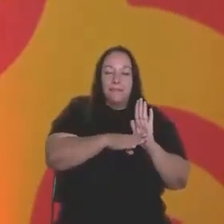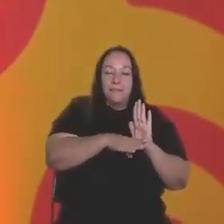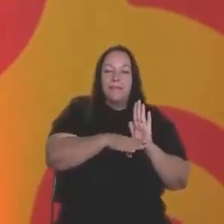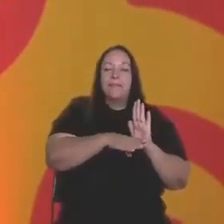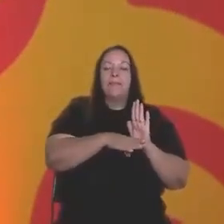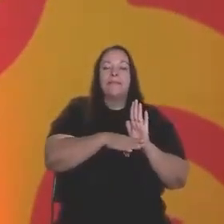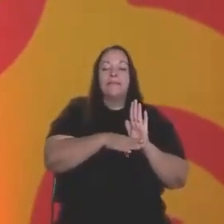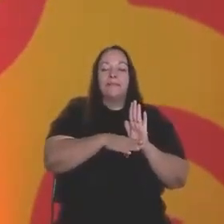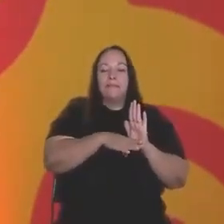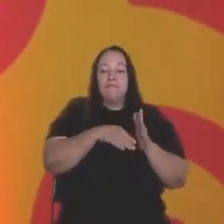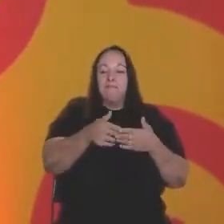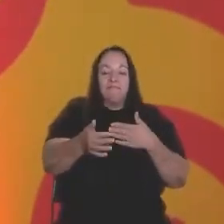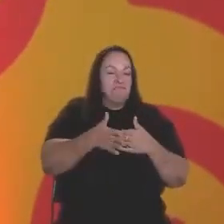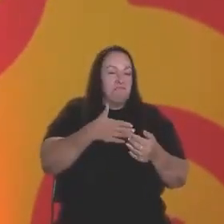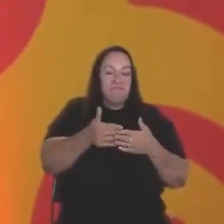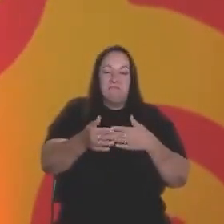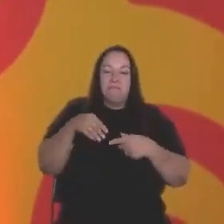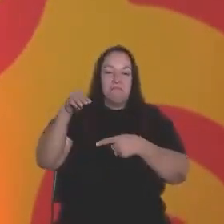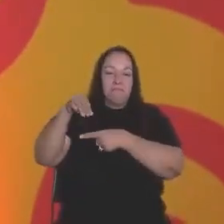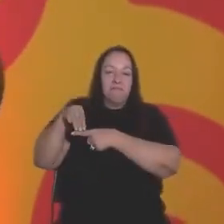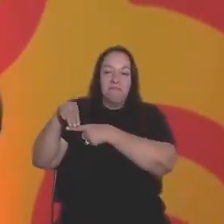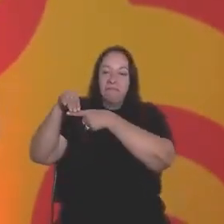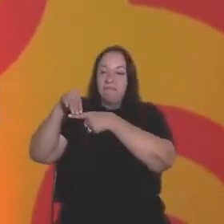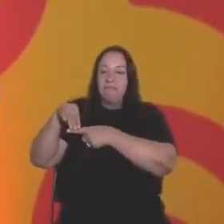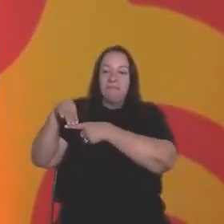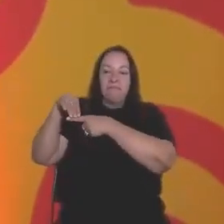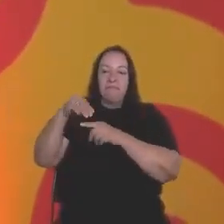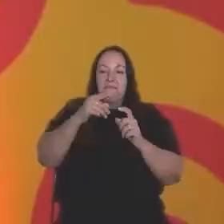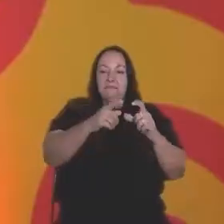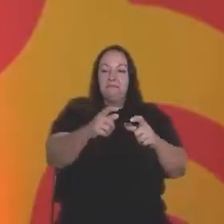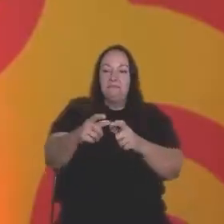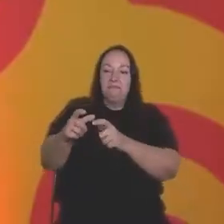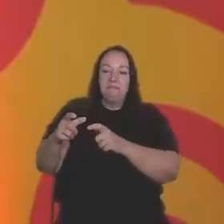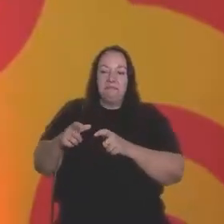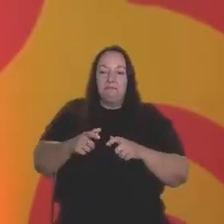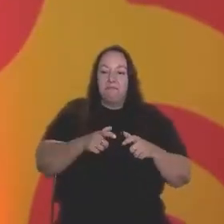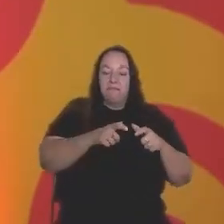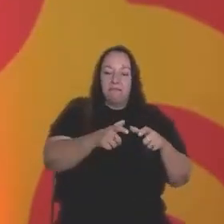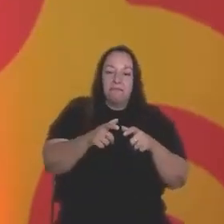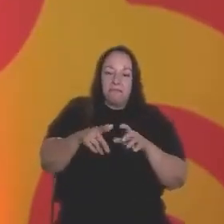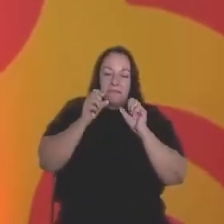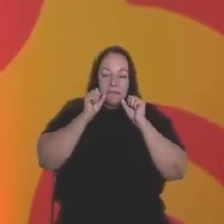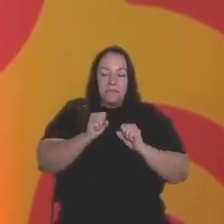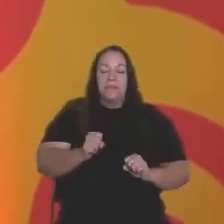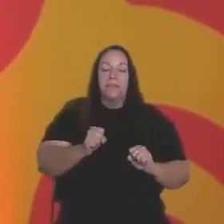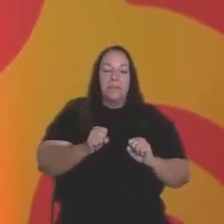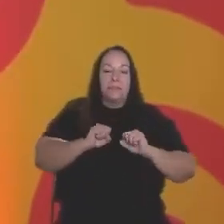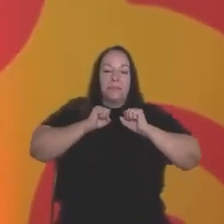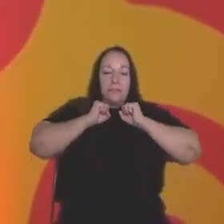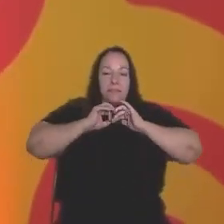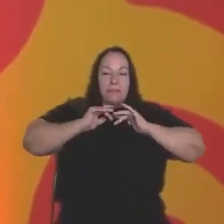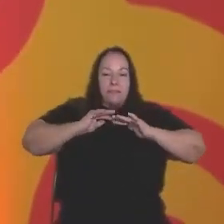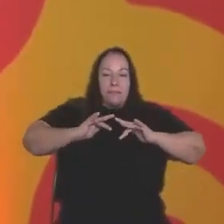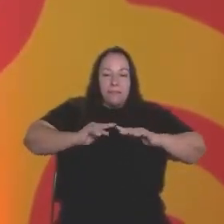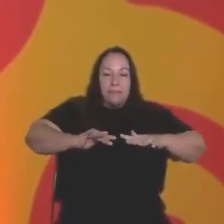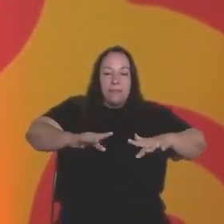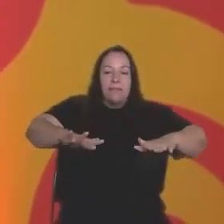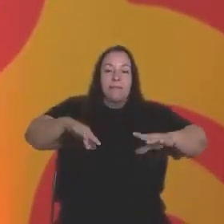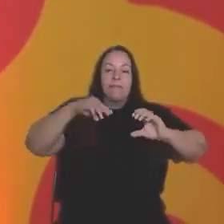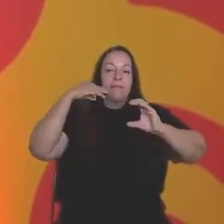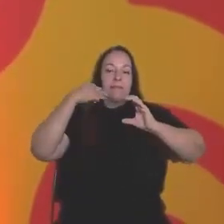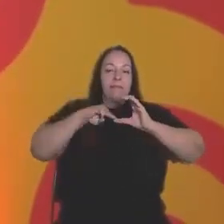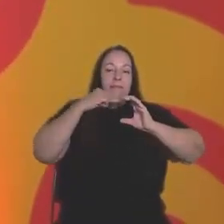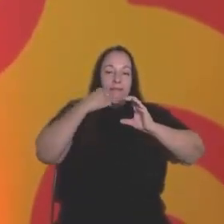replicado, independente de qual município, de qual localidade, né, mas a gente pode espalhar essa mesma